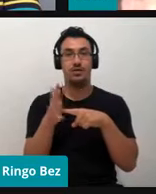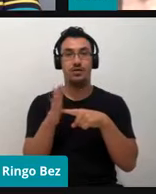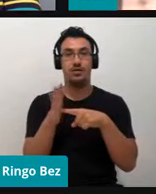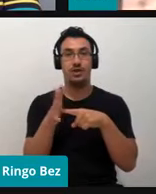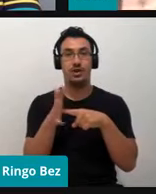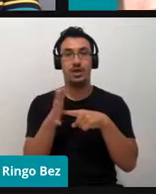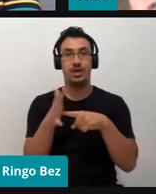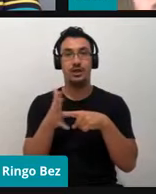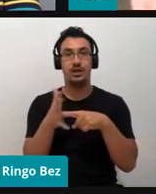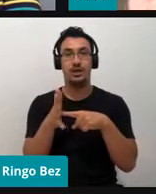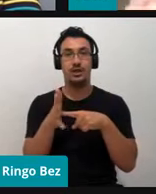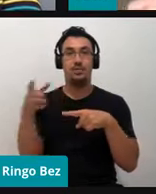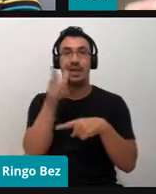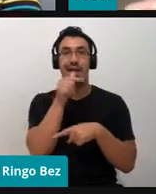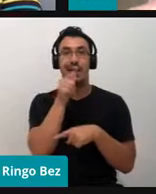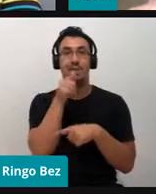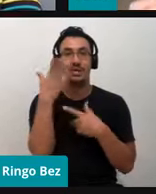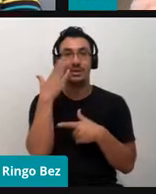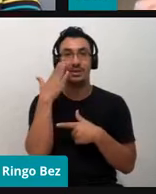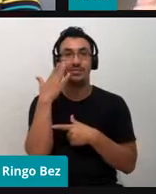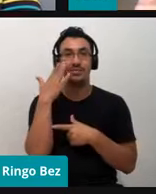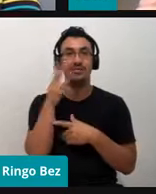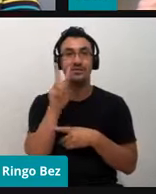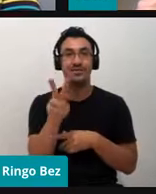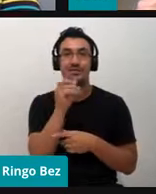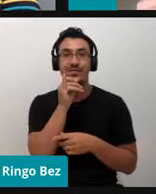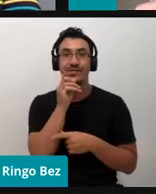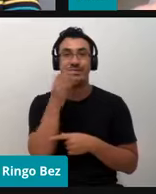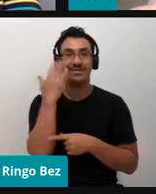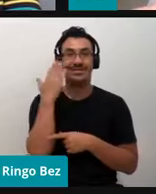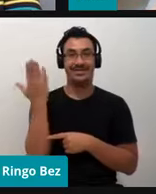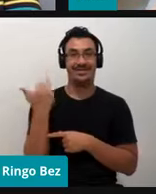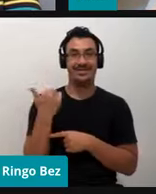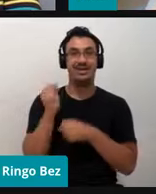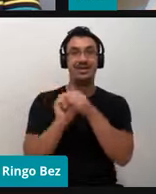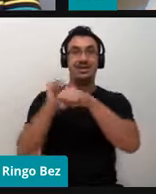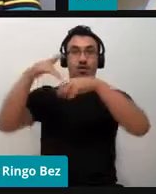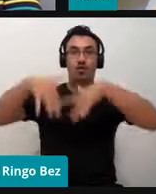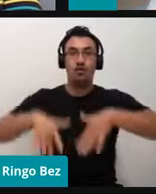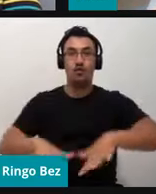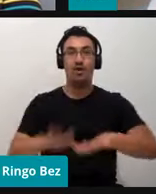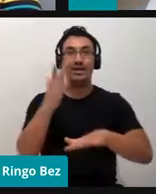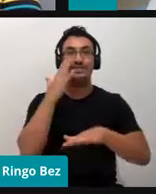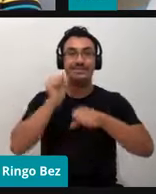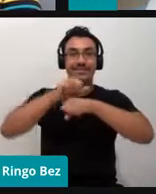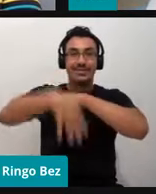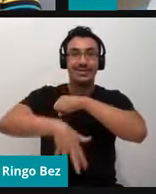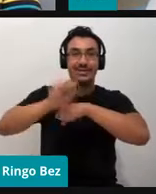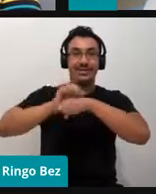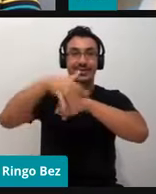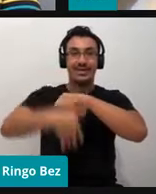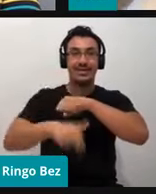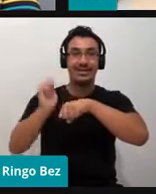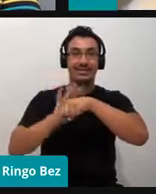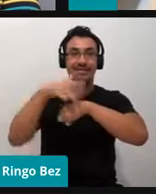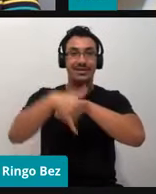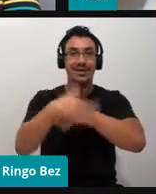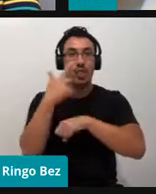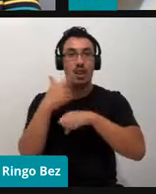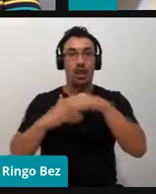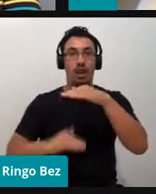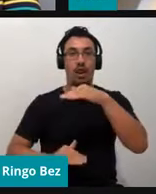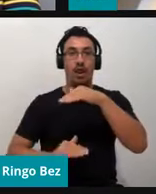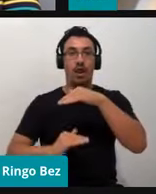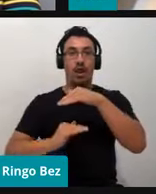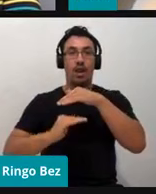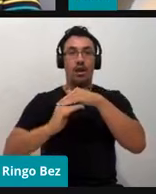nível de água. Então, aquilo que a gente vê, por exemplo, as cataratas do Iguaçu, com aquele nível mínimo de água, e de repente ela abre,